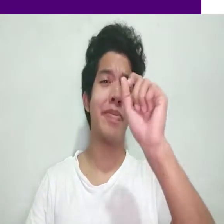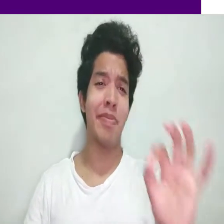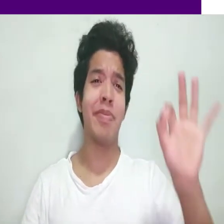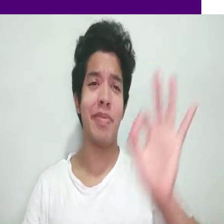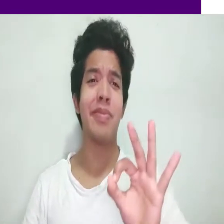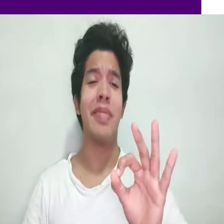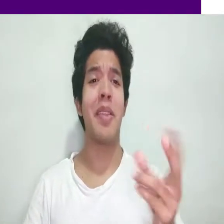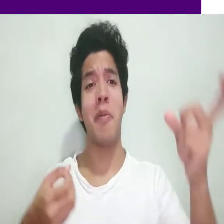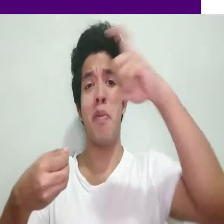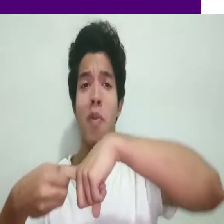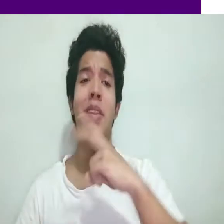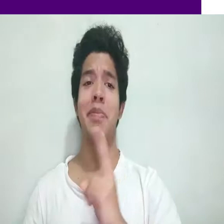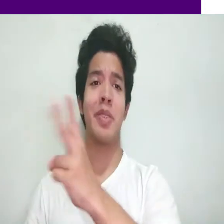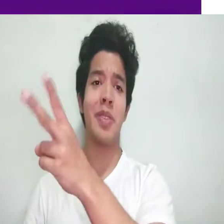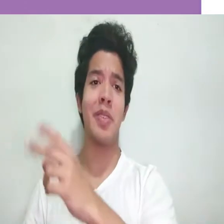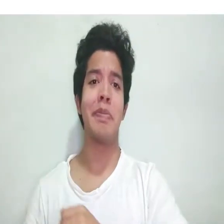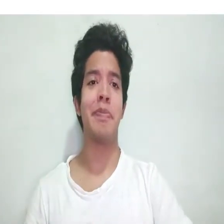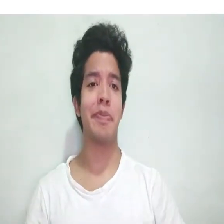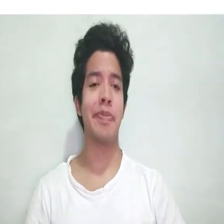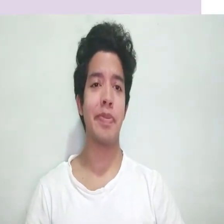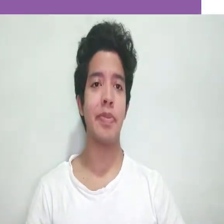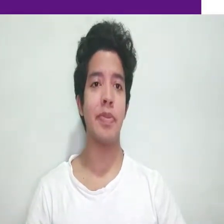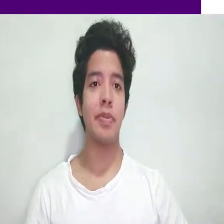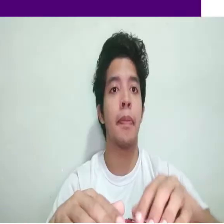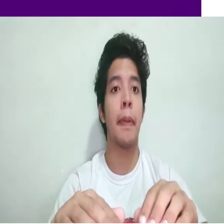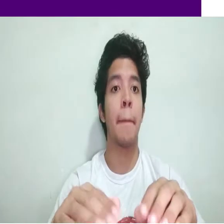só 4% permanecem na escola.